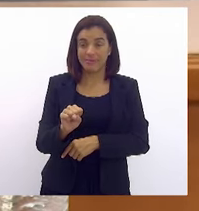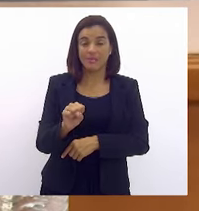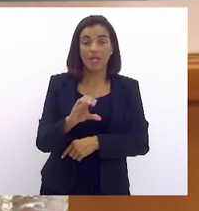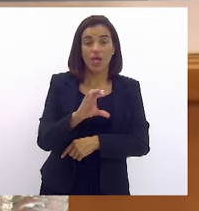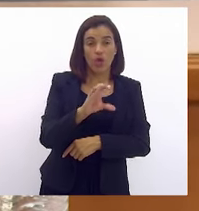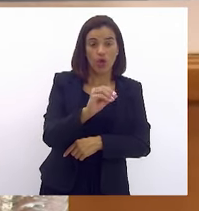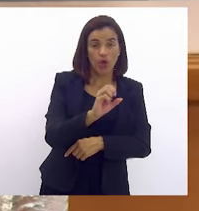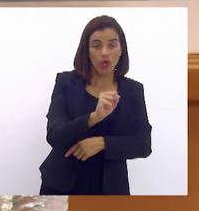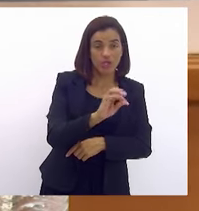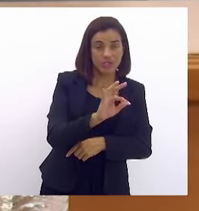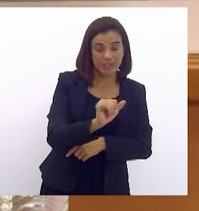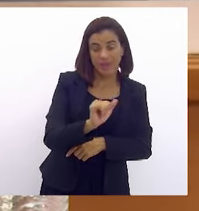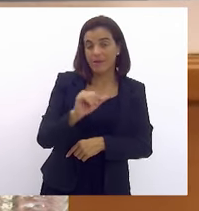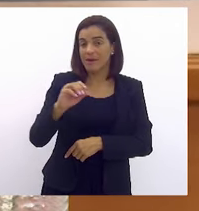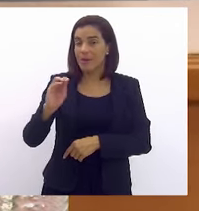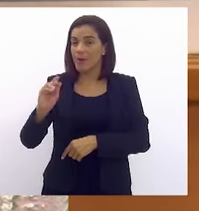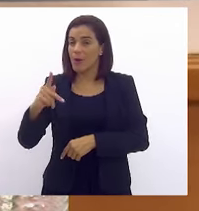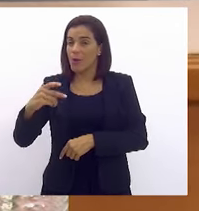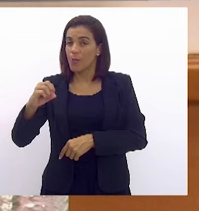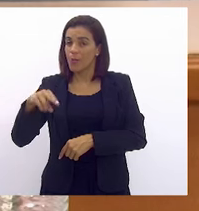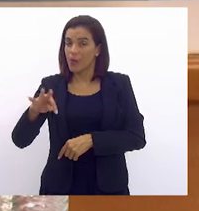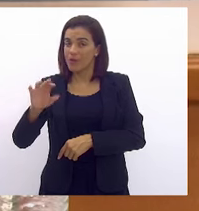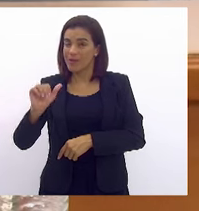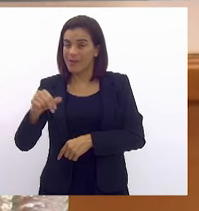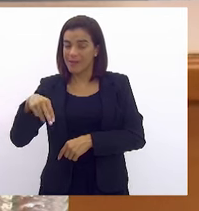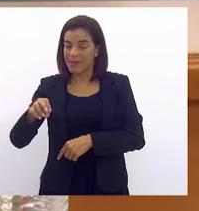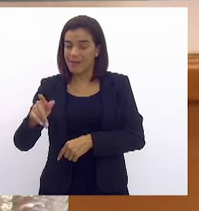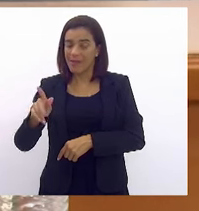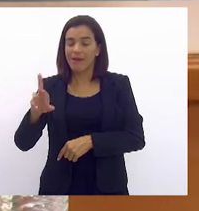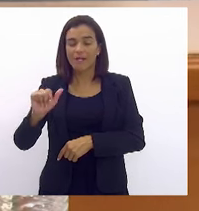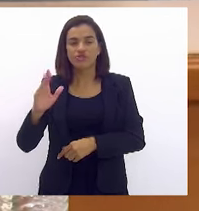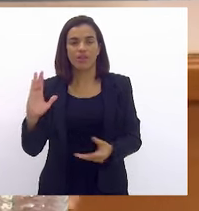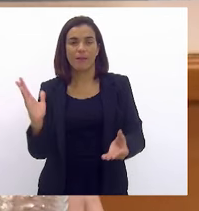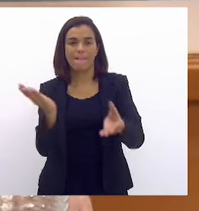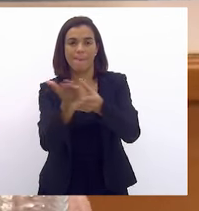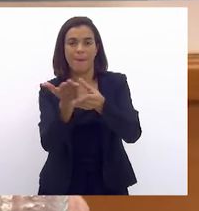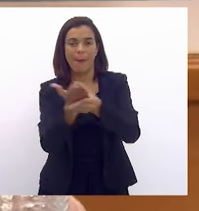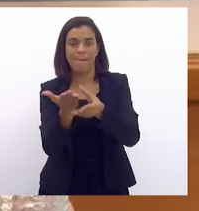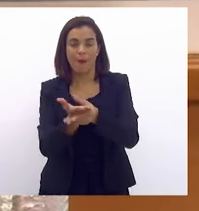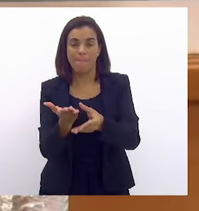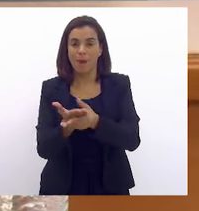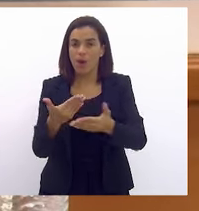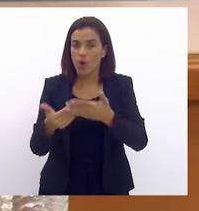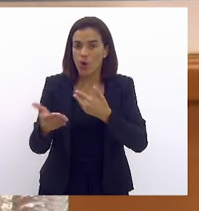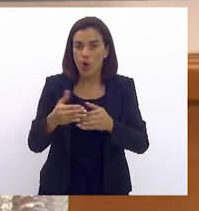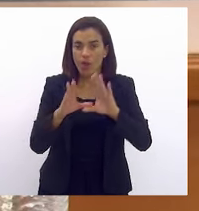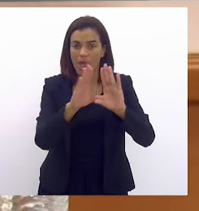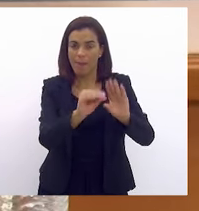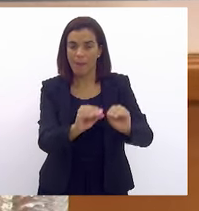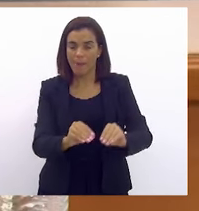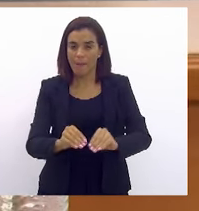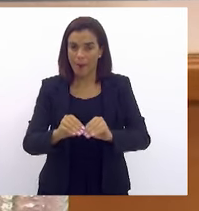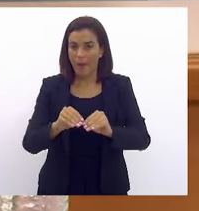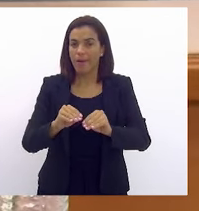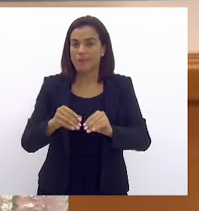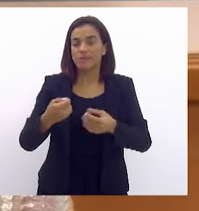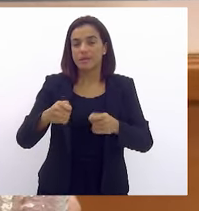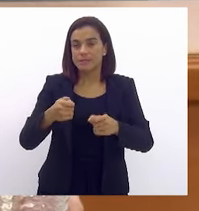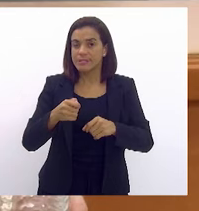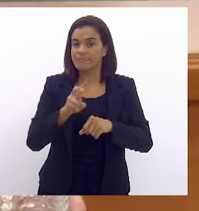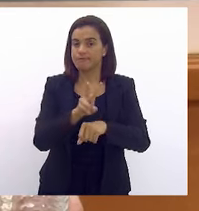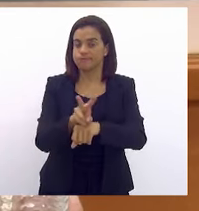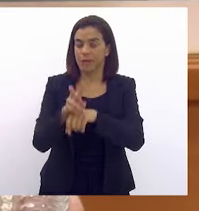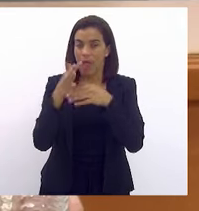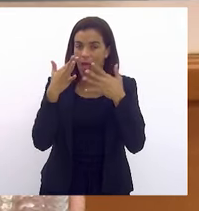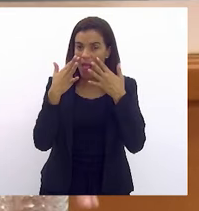Negra, tem todo um processo judicializado já e que qualquer intervenção tem que ser observada com muita atenção, com